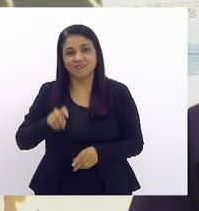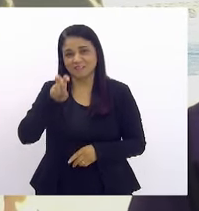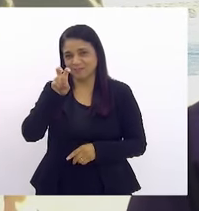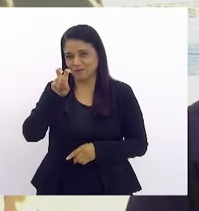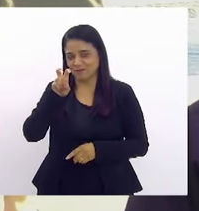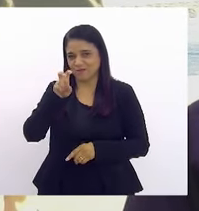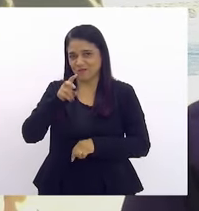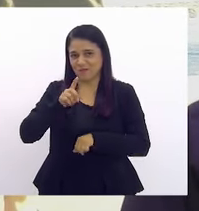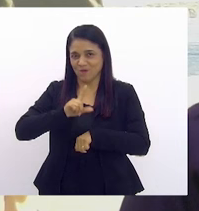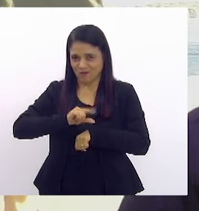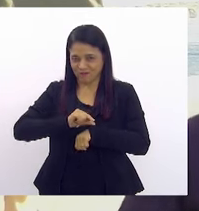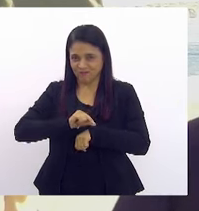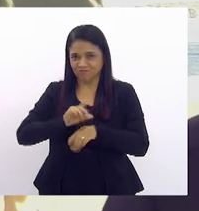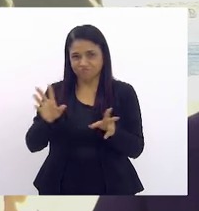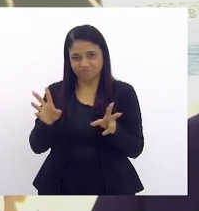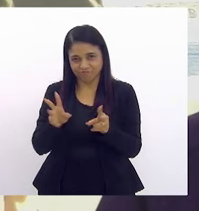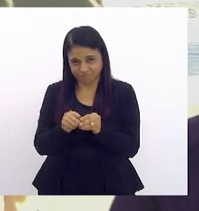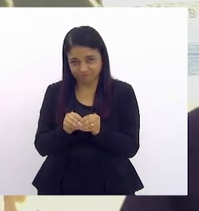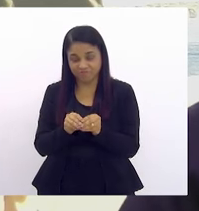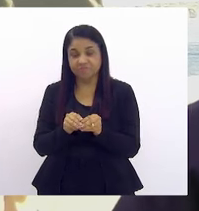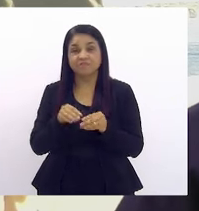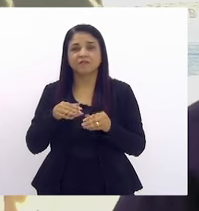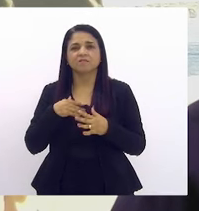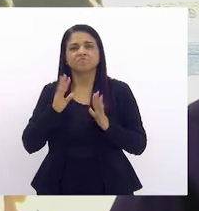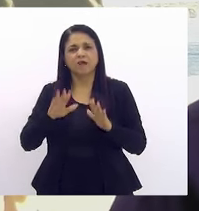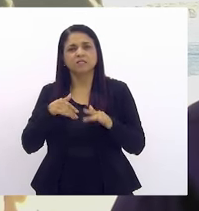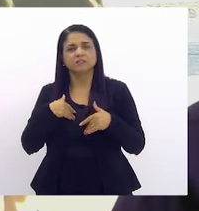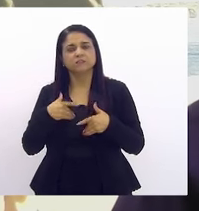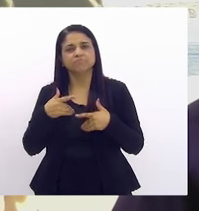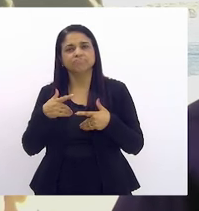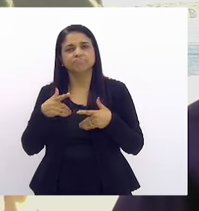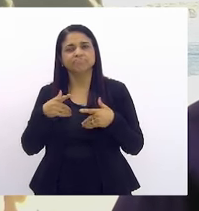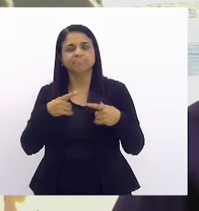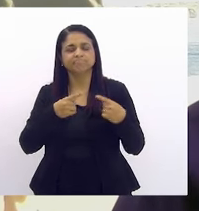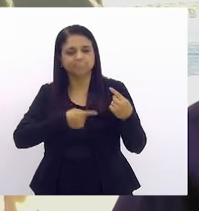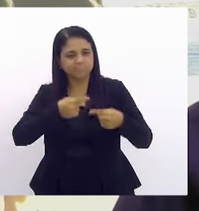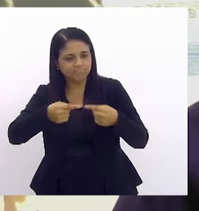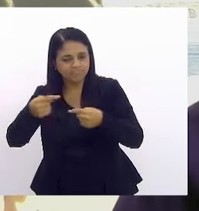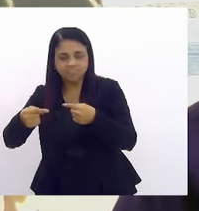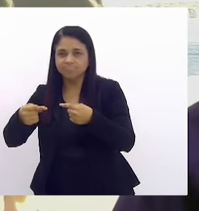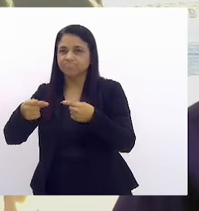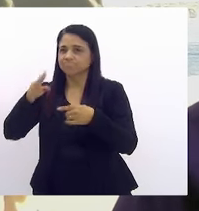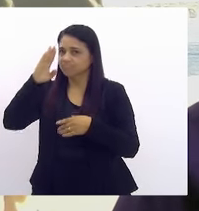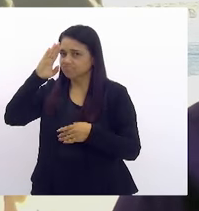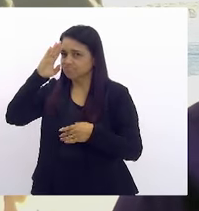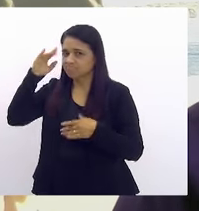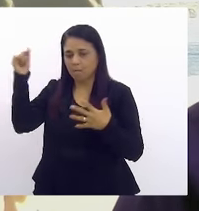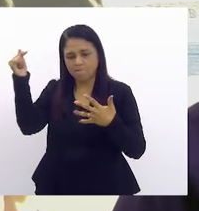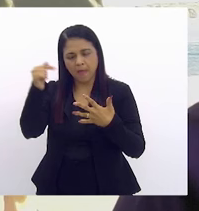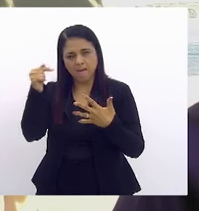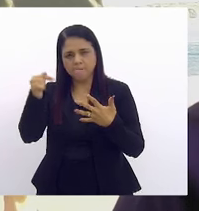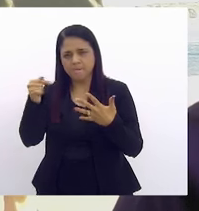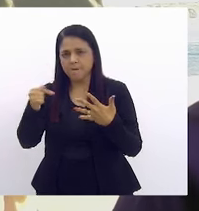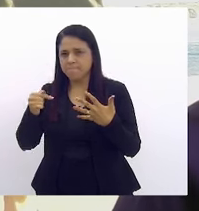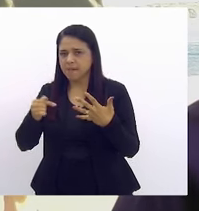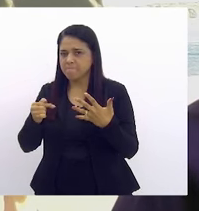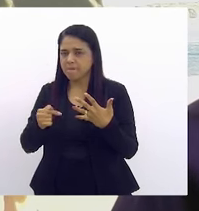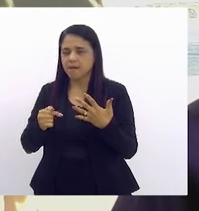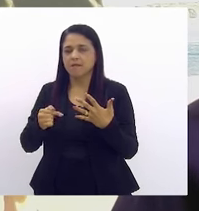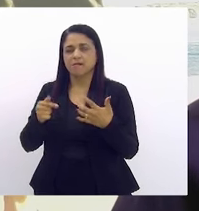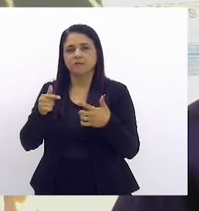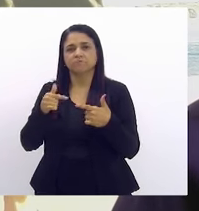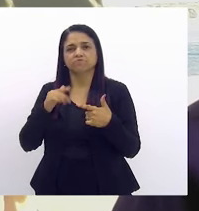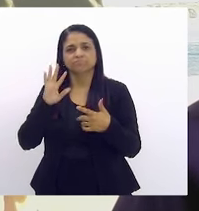Eu acho que a gente teve um panorama excepcional de prioridades aqui para a região de Maricá,